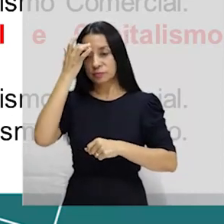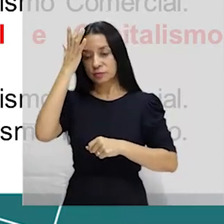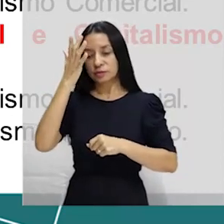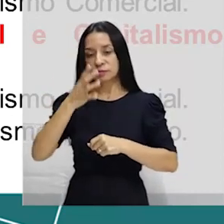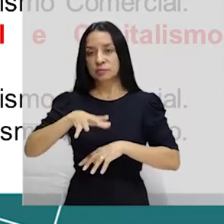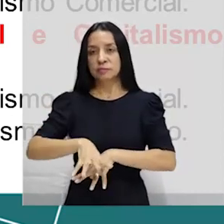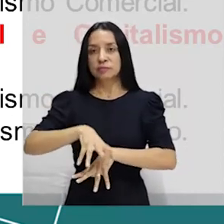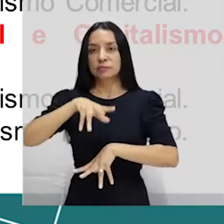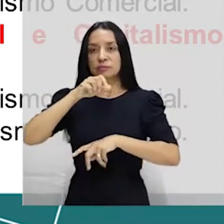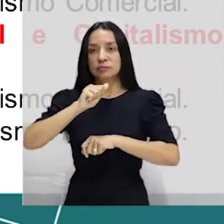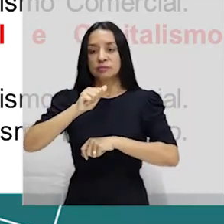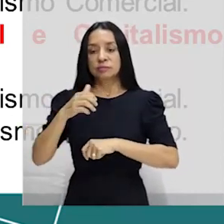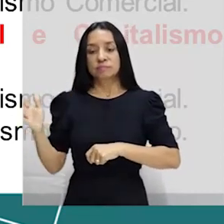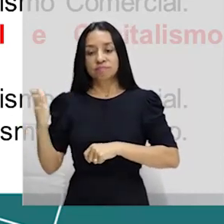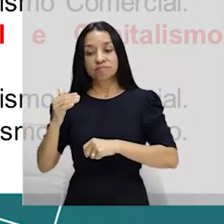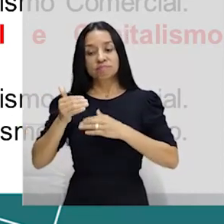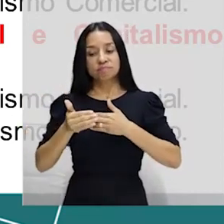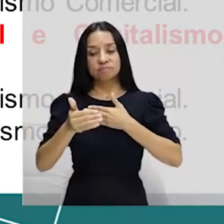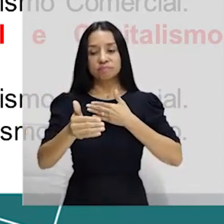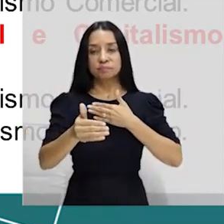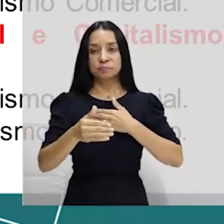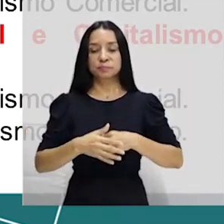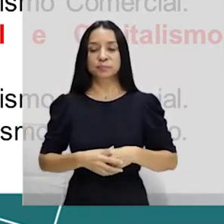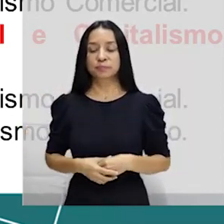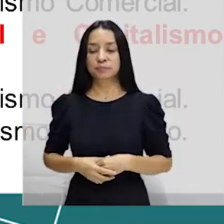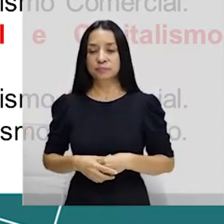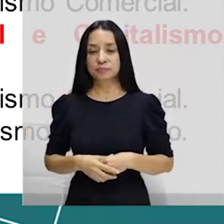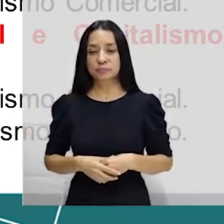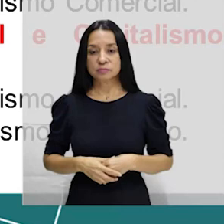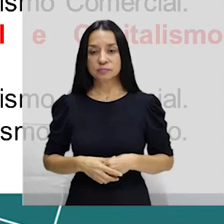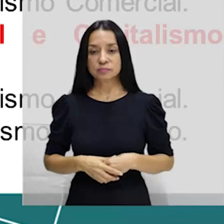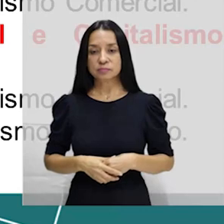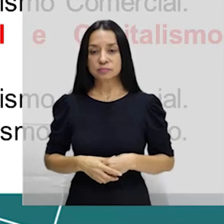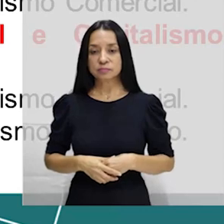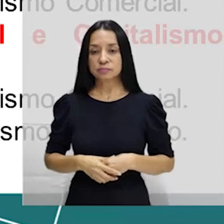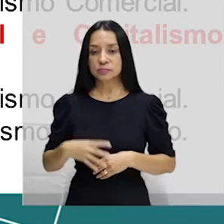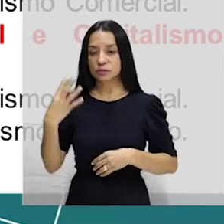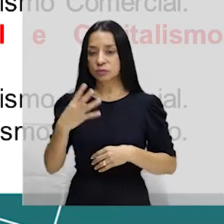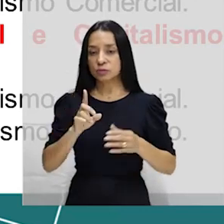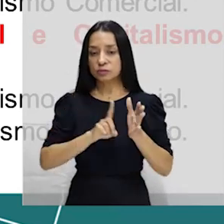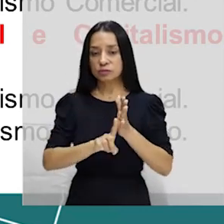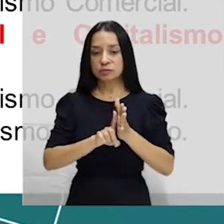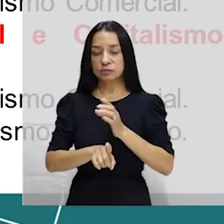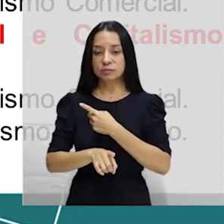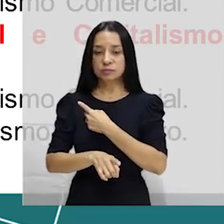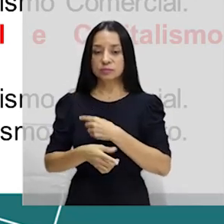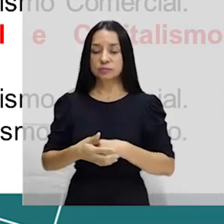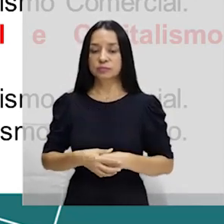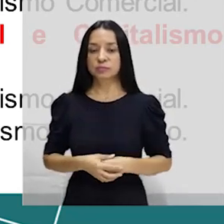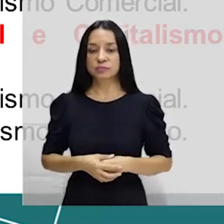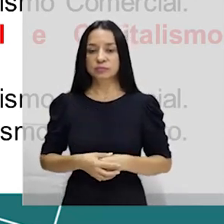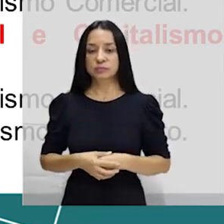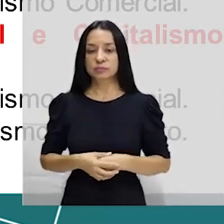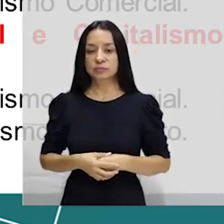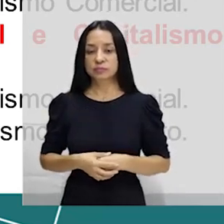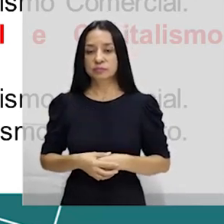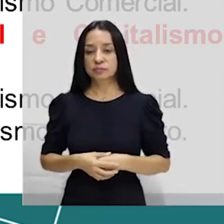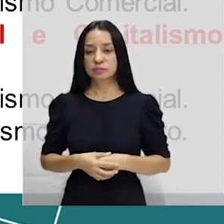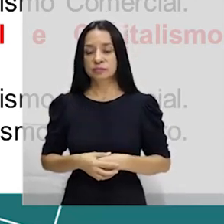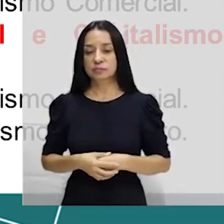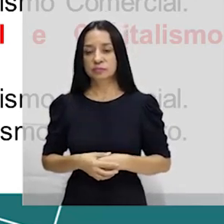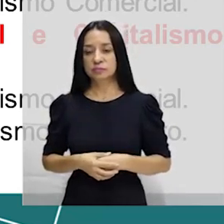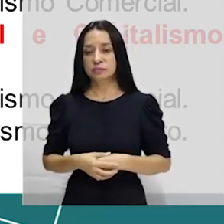tá certo? Só te chamo a atenção. Para alguns autores, nós já estamos entrando em uma outra fase, uma nova fase